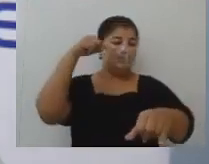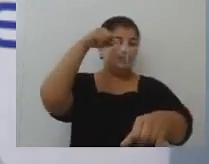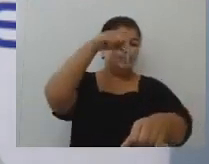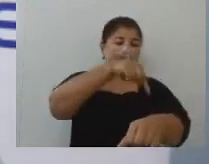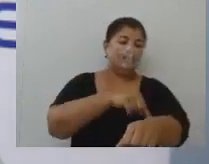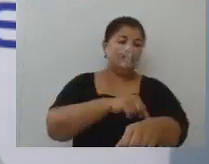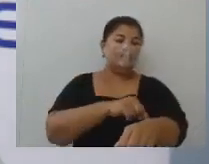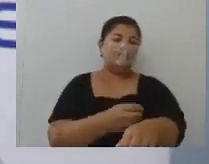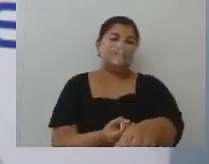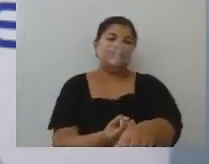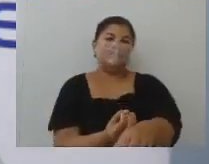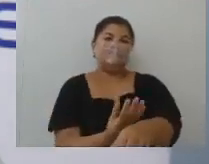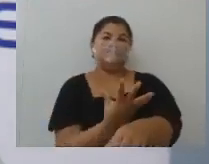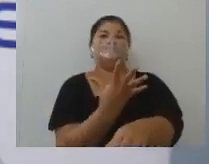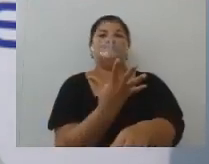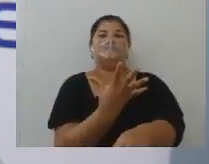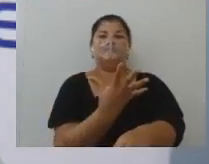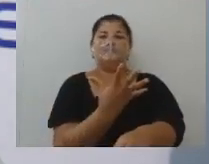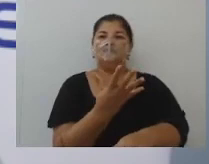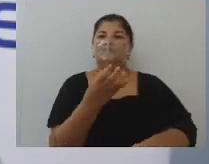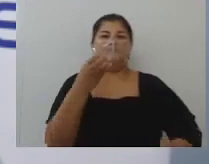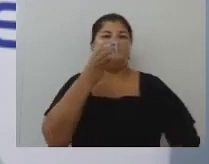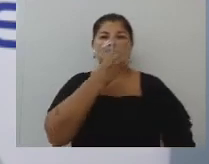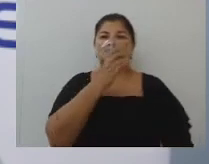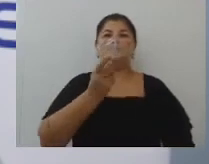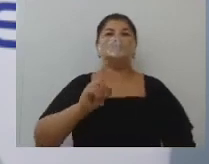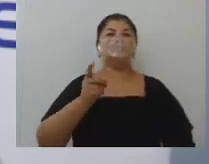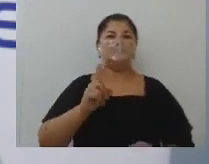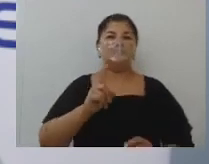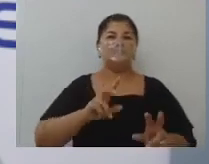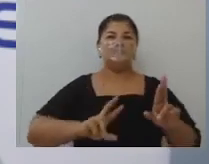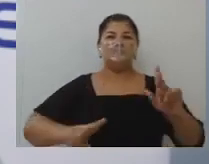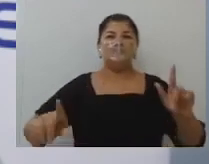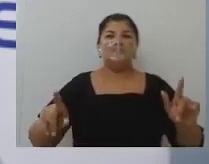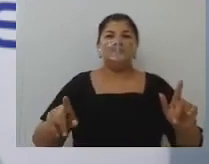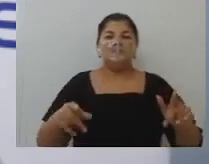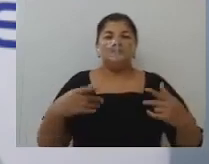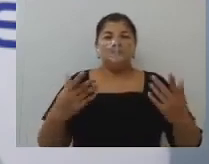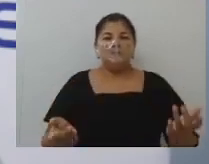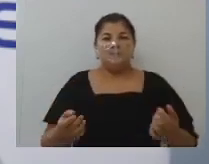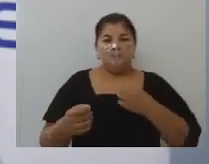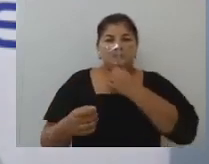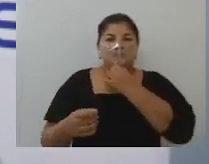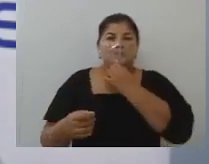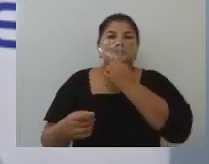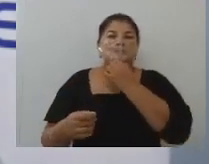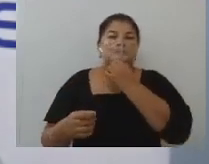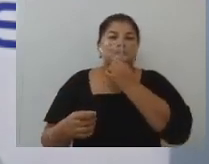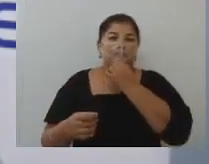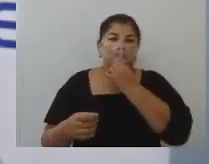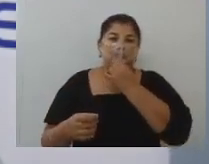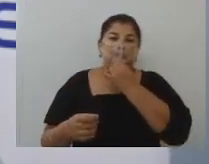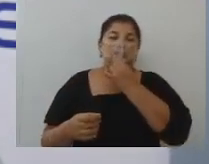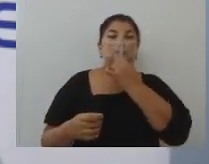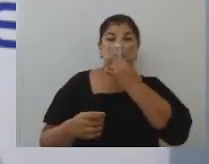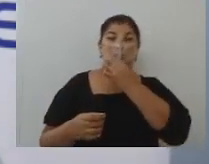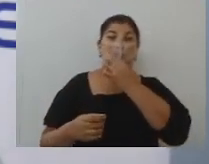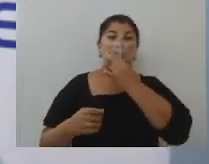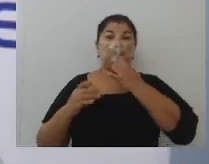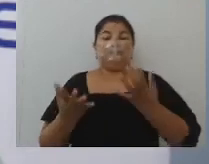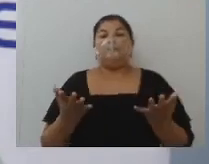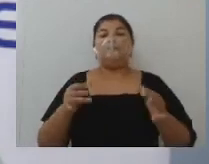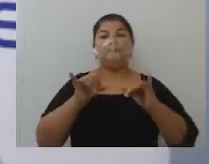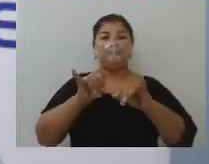para fora. É diferente, esse não esquenta. Concorda? Você nunca foi em um supermercado ou em uma